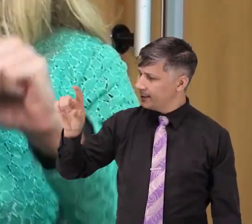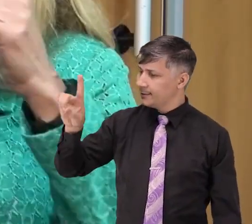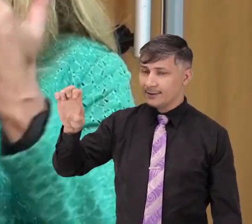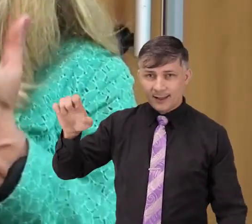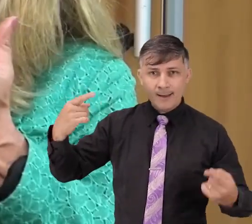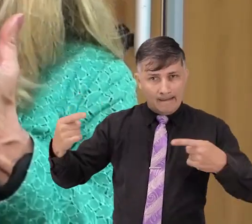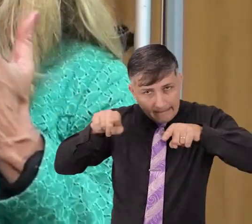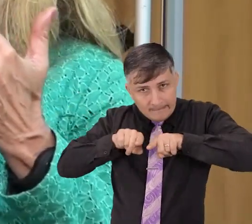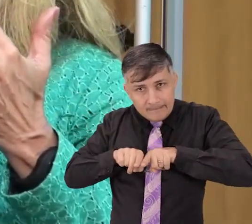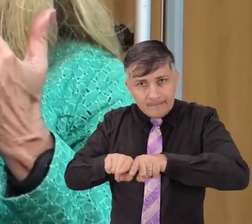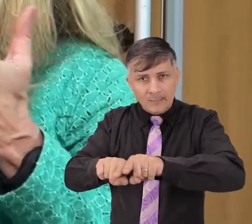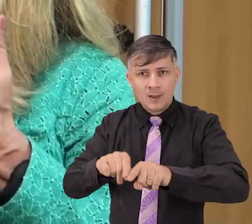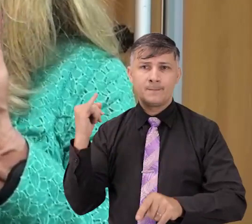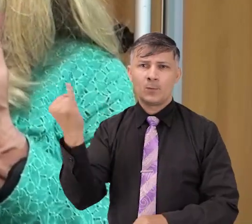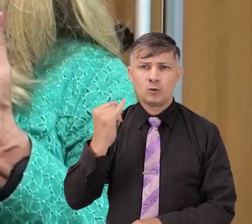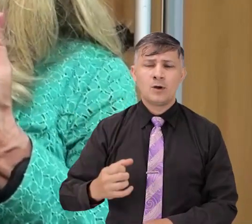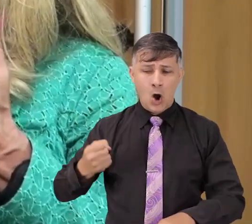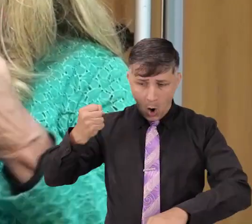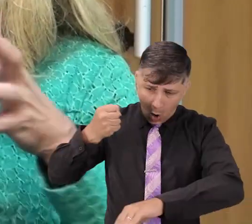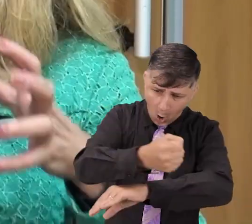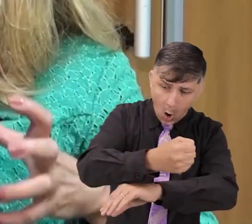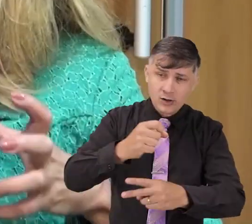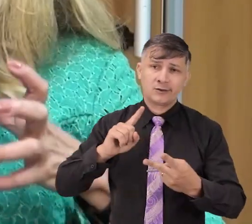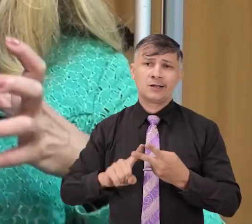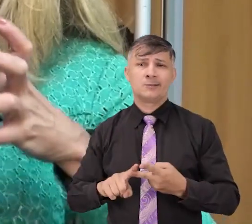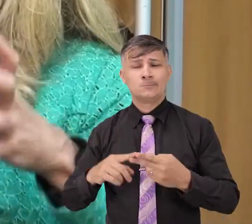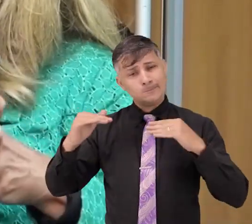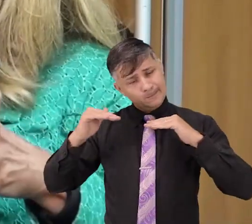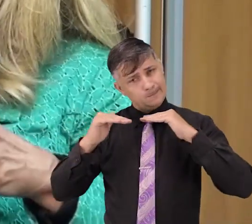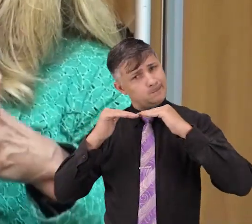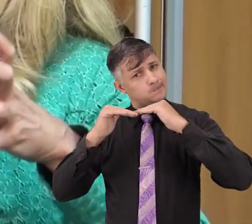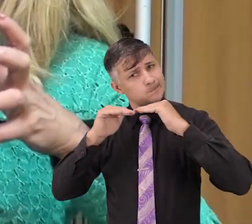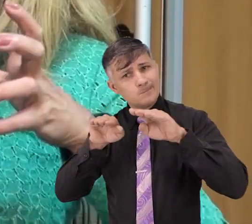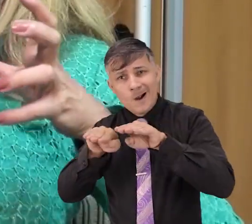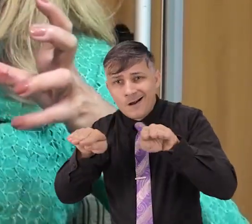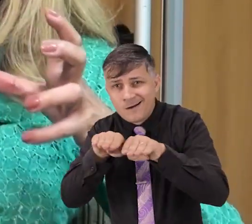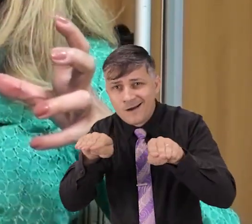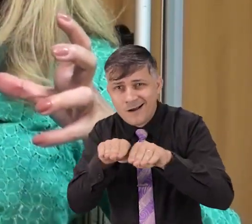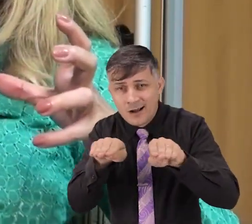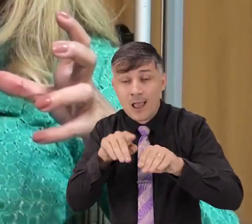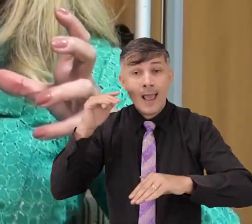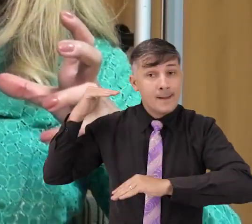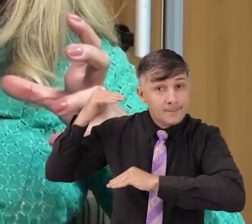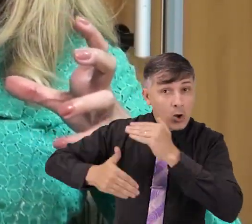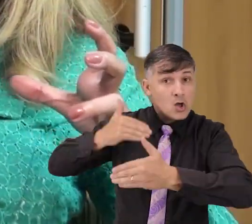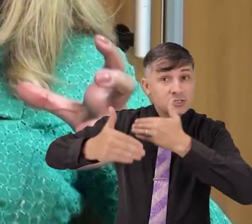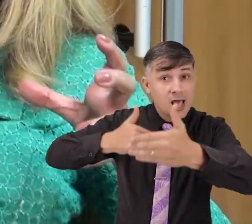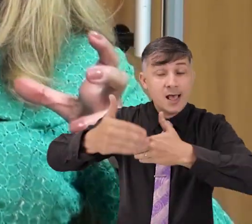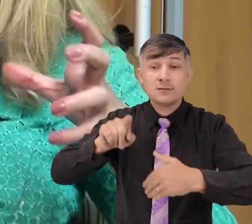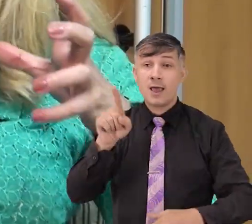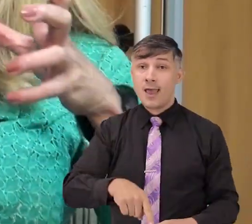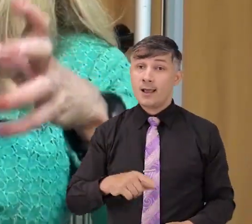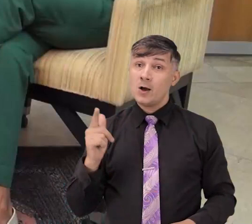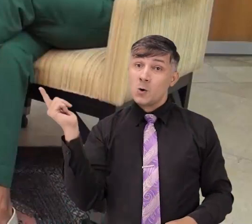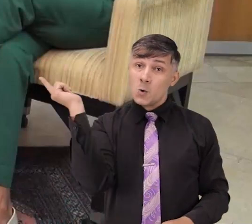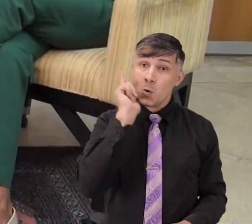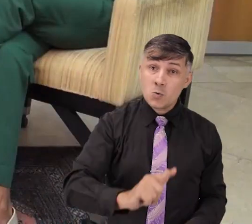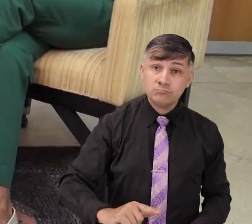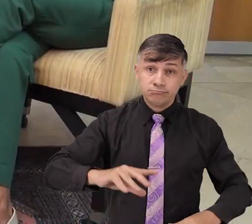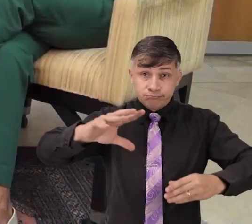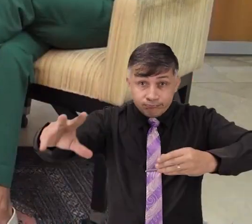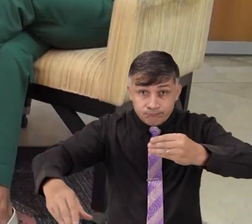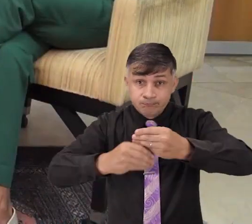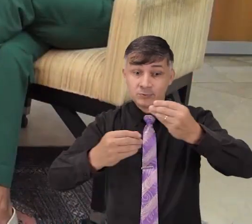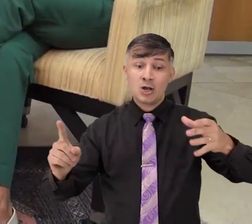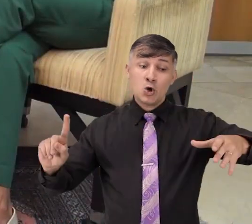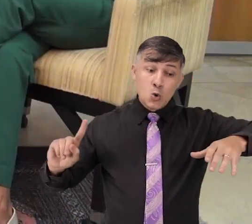Né? Cotas, paridade, é esse processo que faz com que nós possamos nos incluir. Claro,